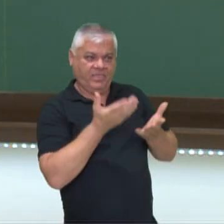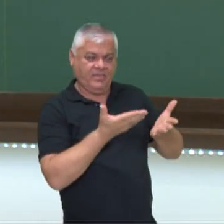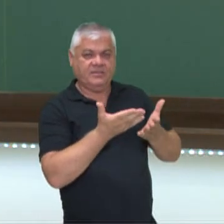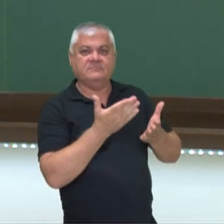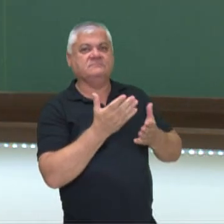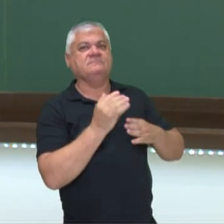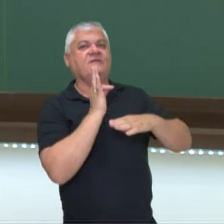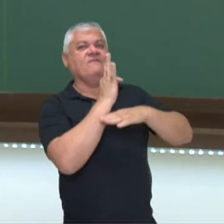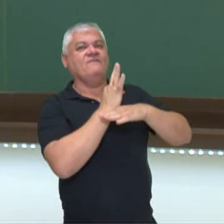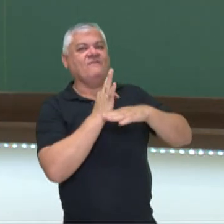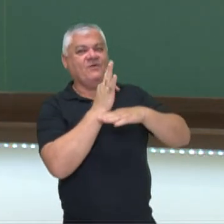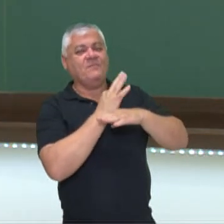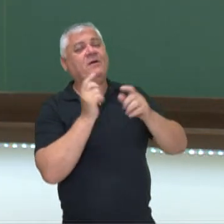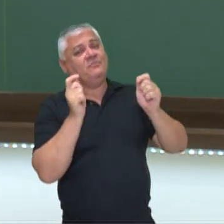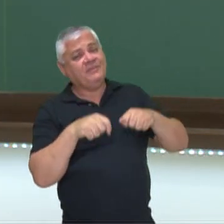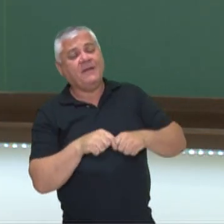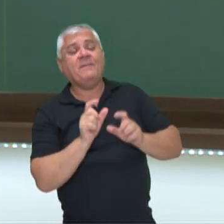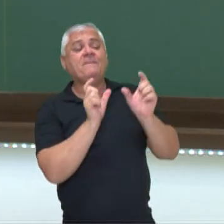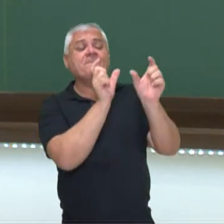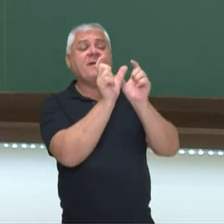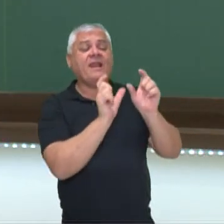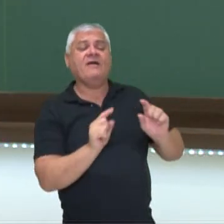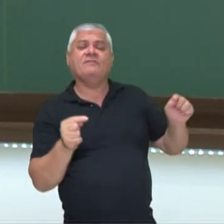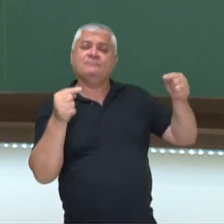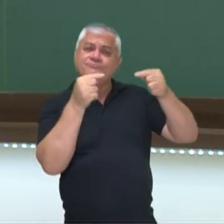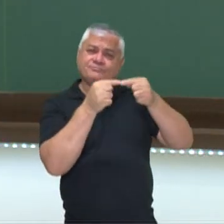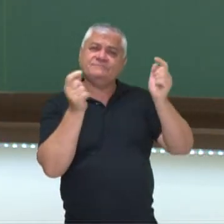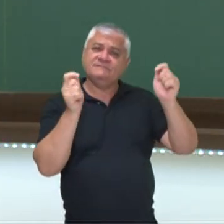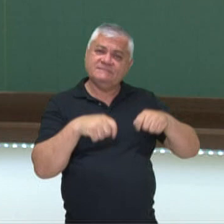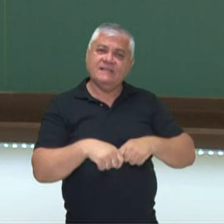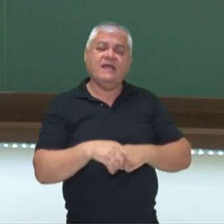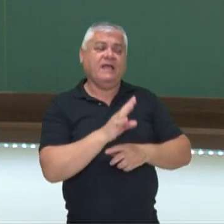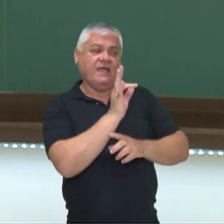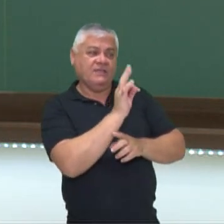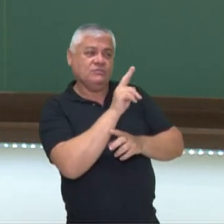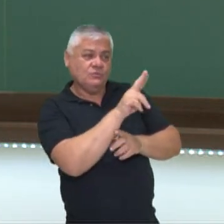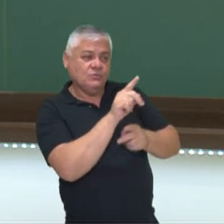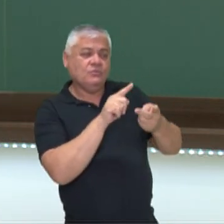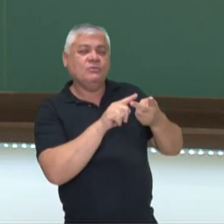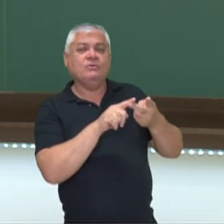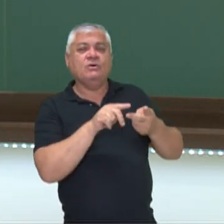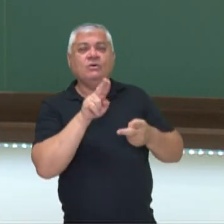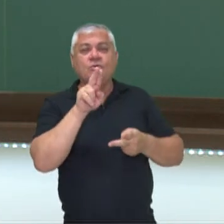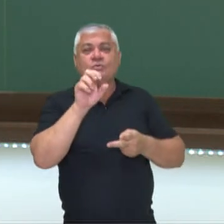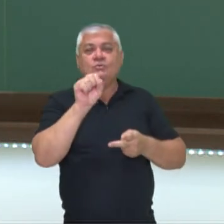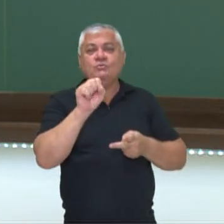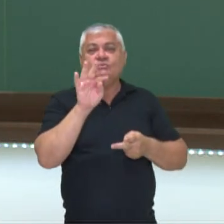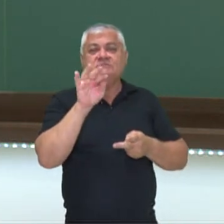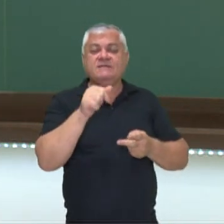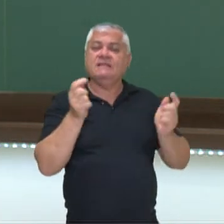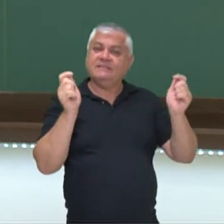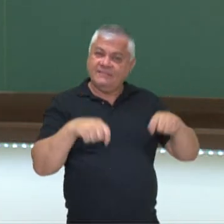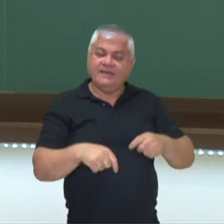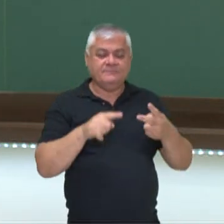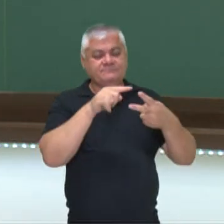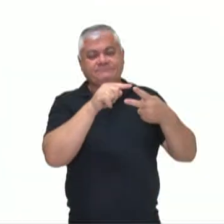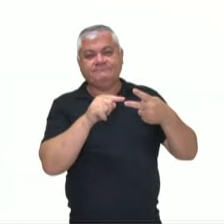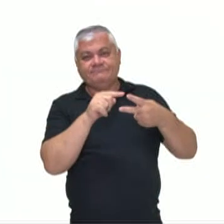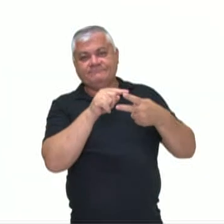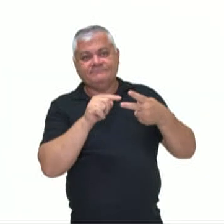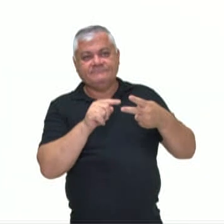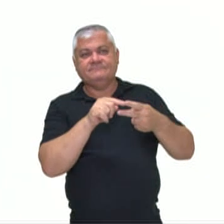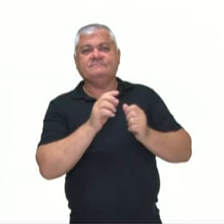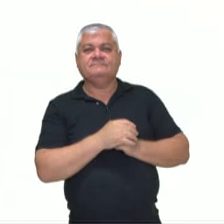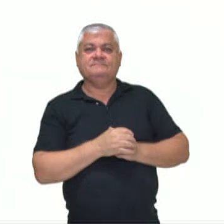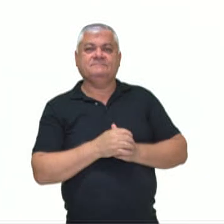certo? Mas utilizando as palavras certas, sim, eu posso utilizar o usted, segundo aqui a fala para o web. Usted